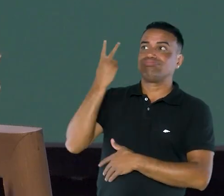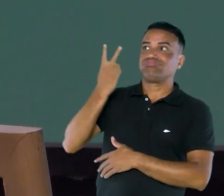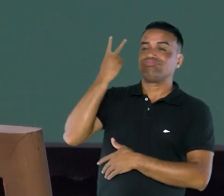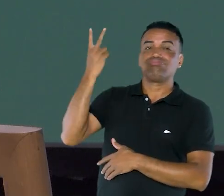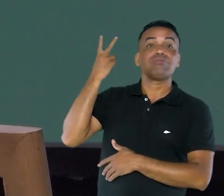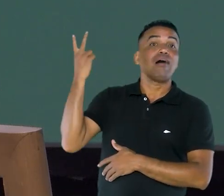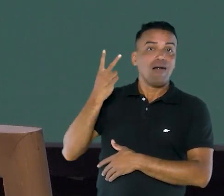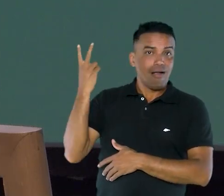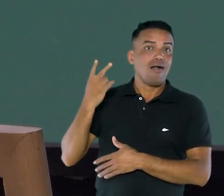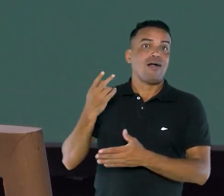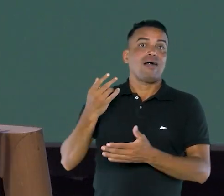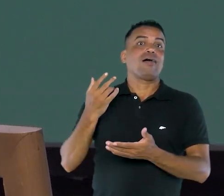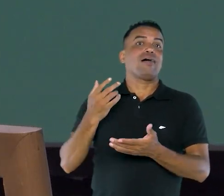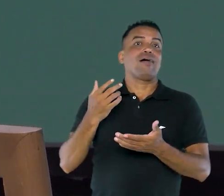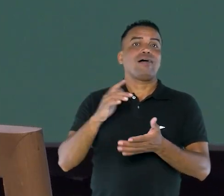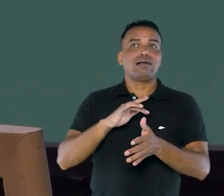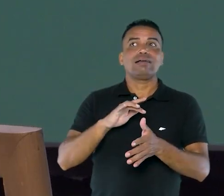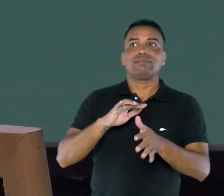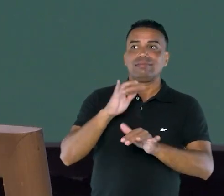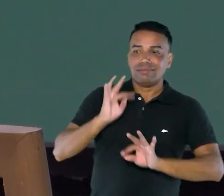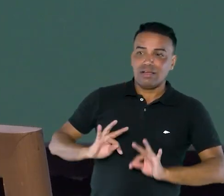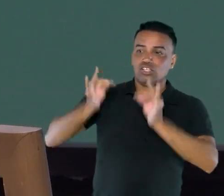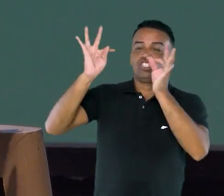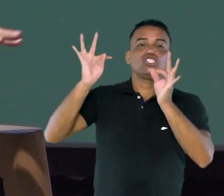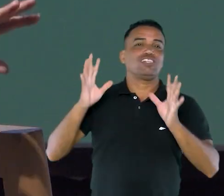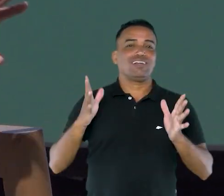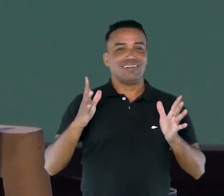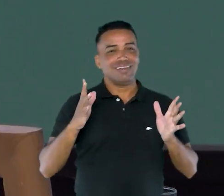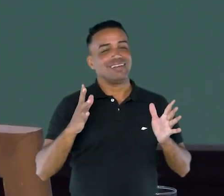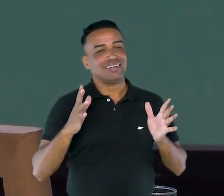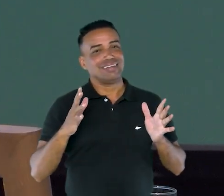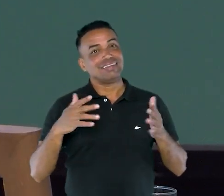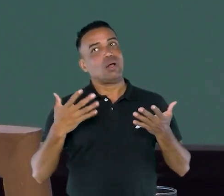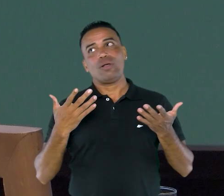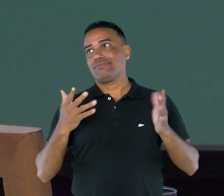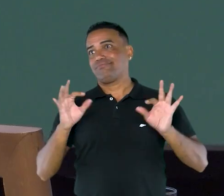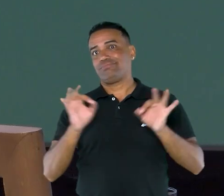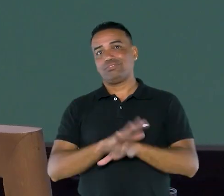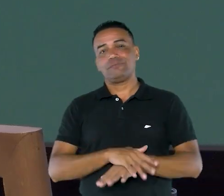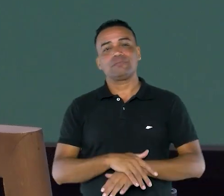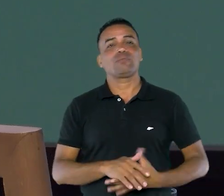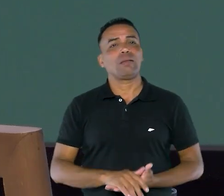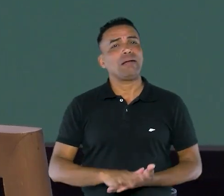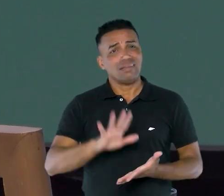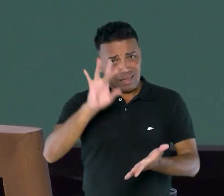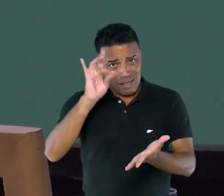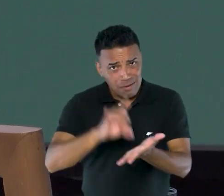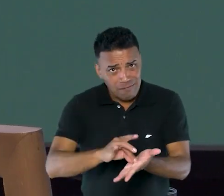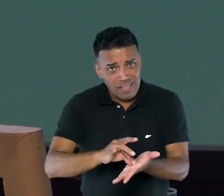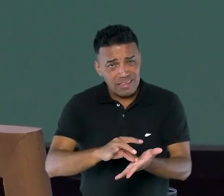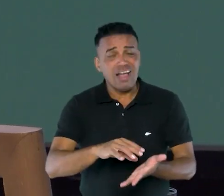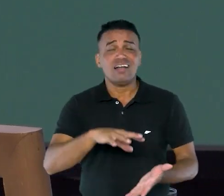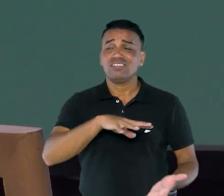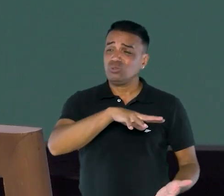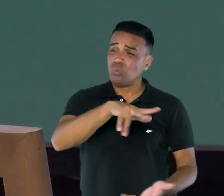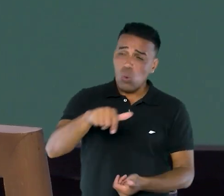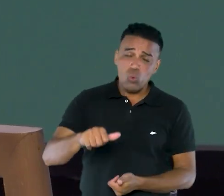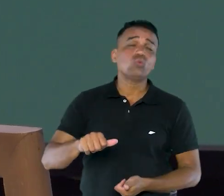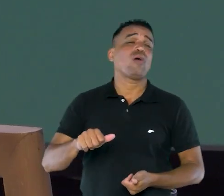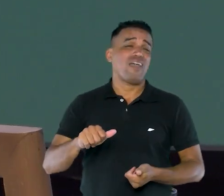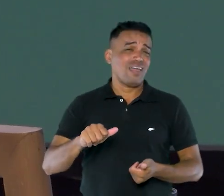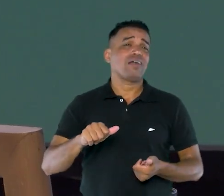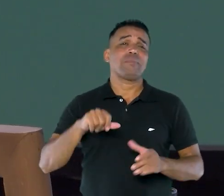conta e redistribuir os problemas. Então, pronto, estamos safe, passou. Né? A realidade é mais complexa que